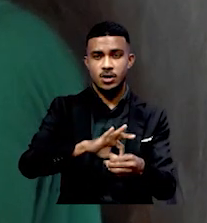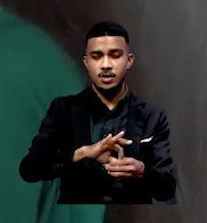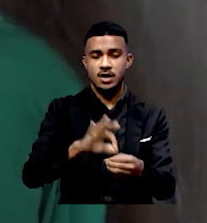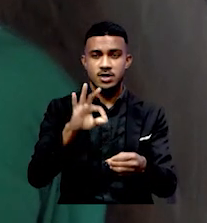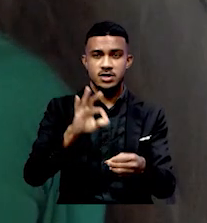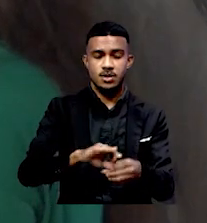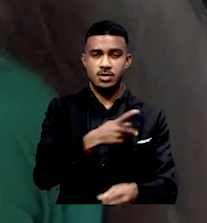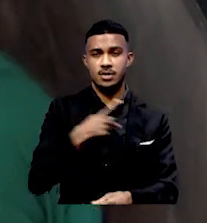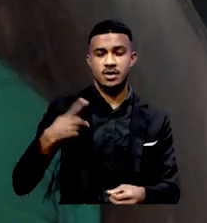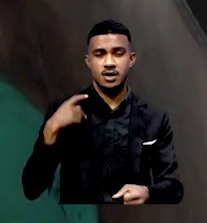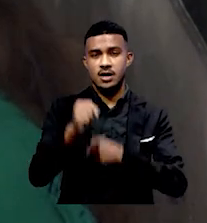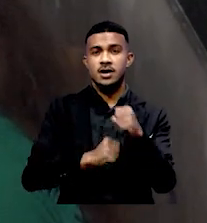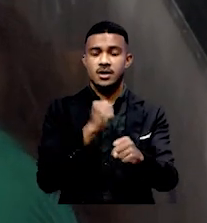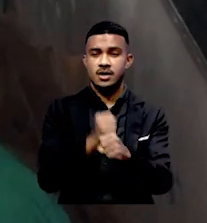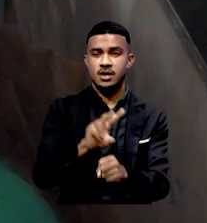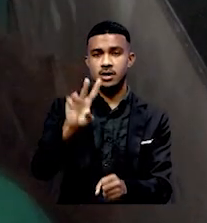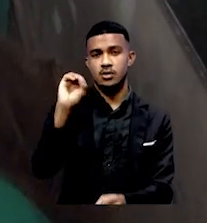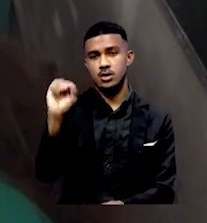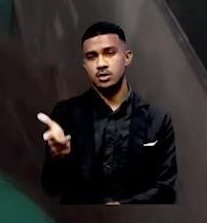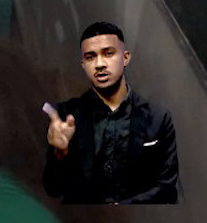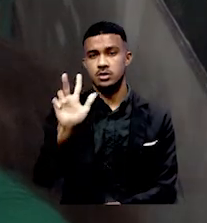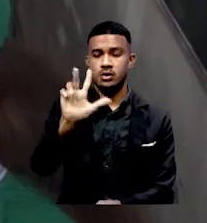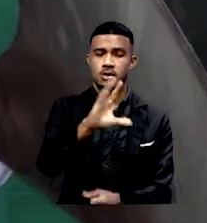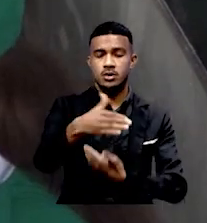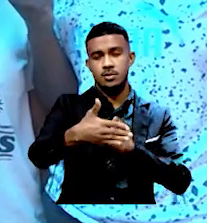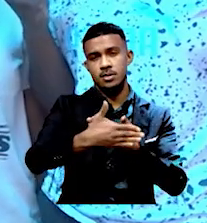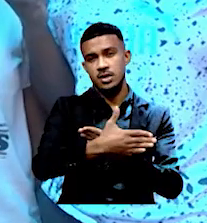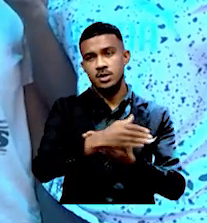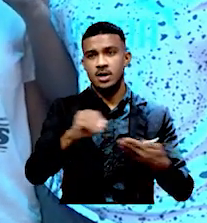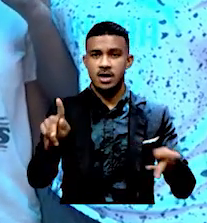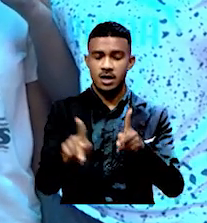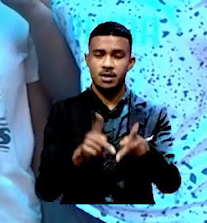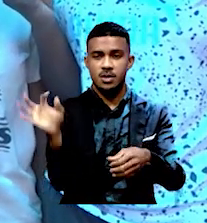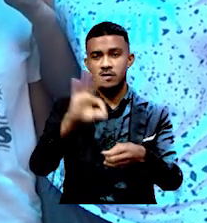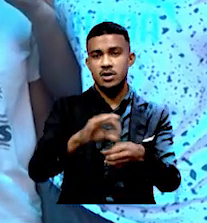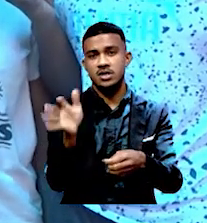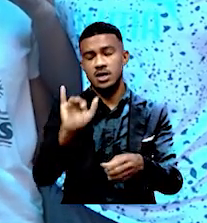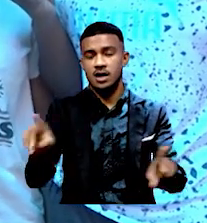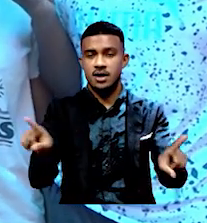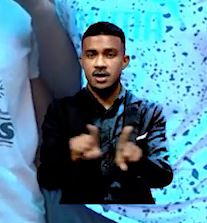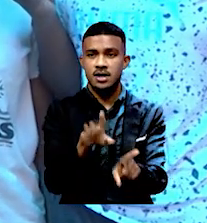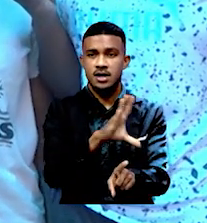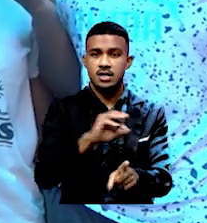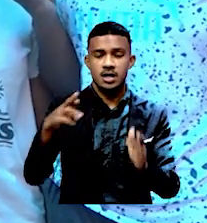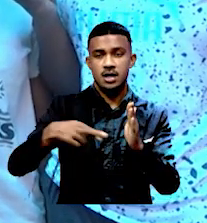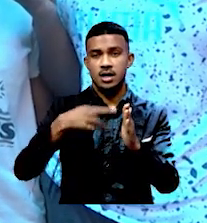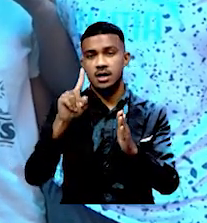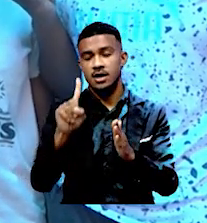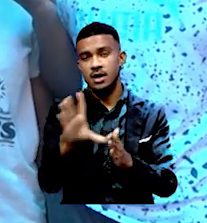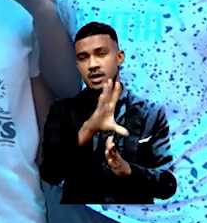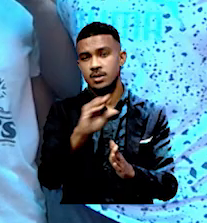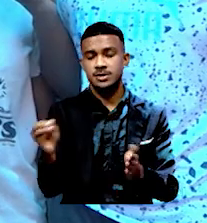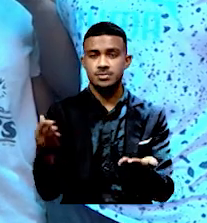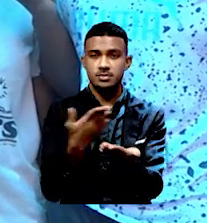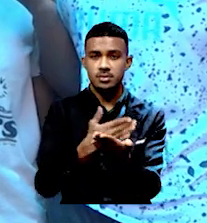Sintolo, no Nebel Hakbesi Cliutan, centro de votação para eleitores sir, no dar meio sida, onde contribui a essa taxa